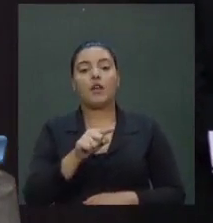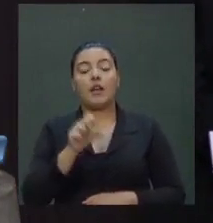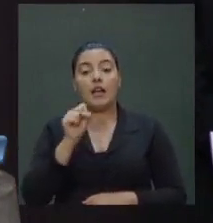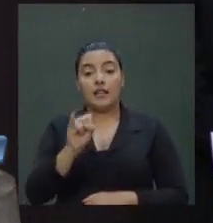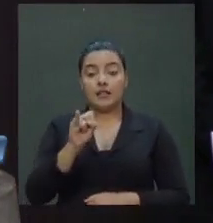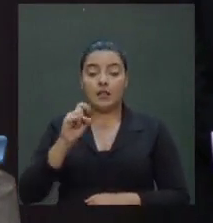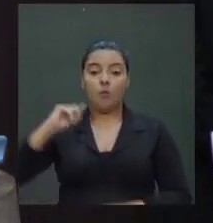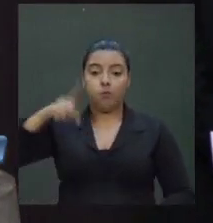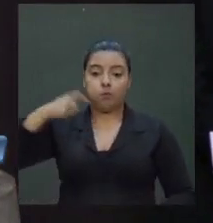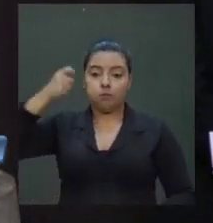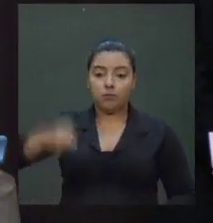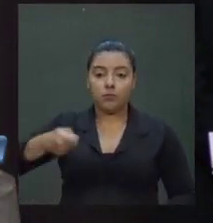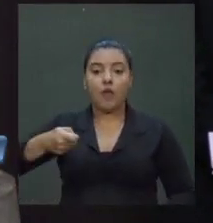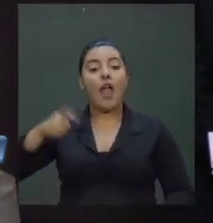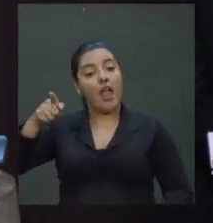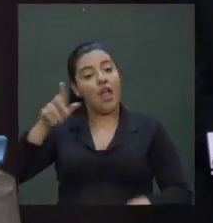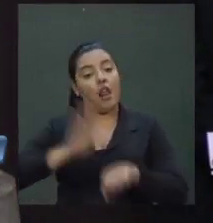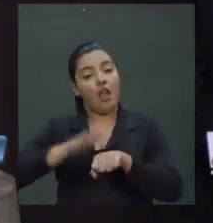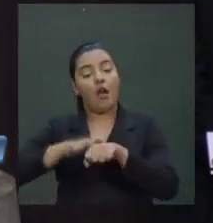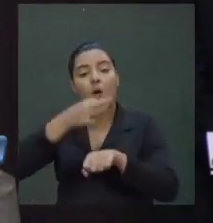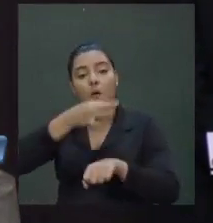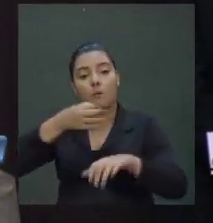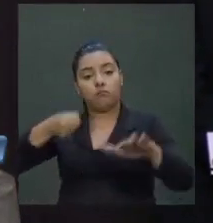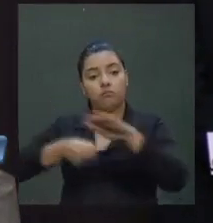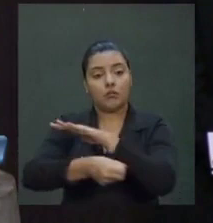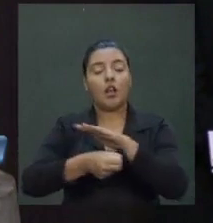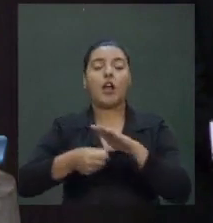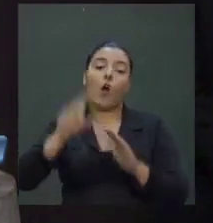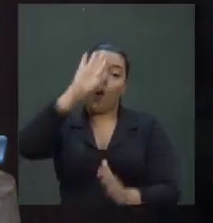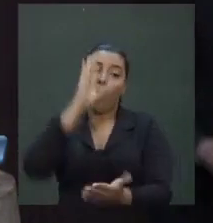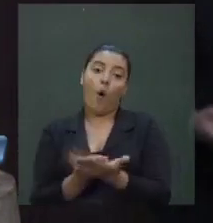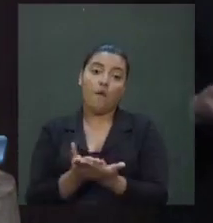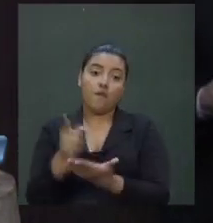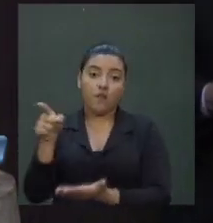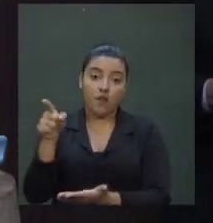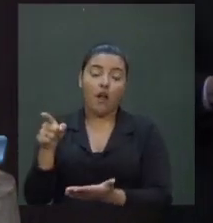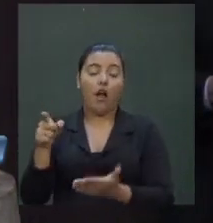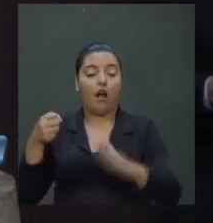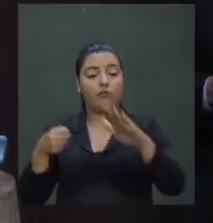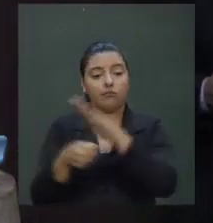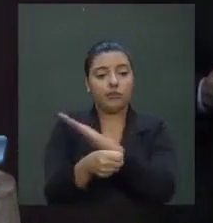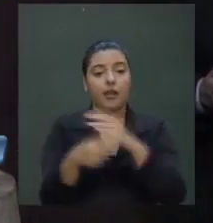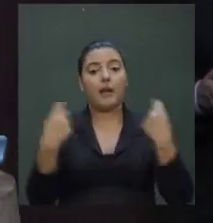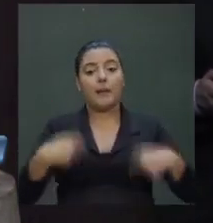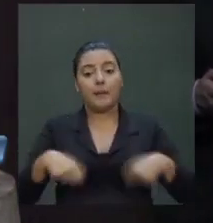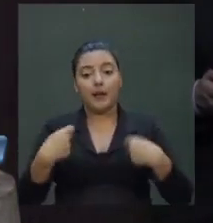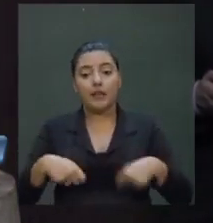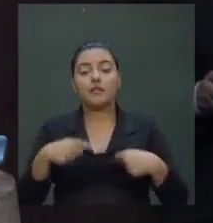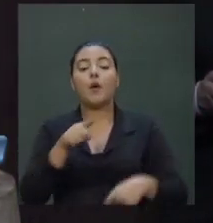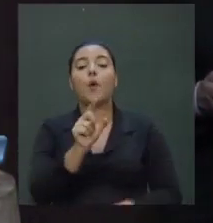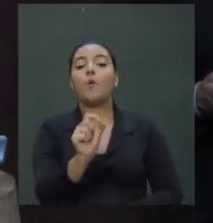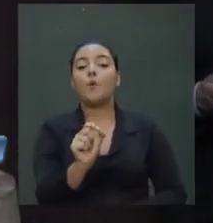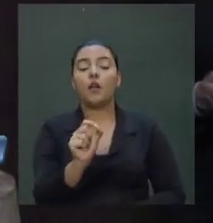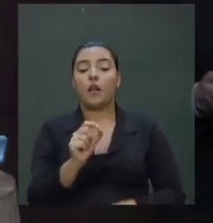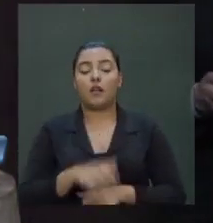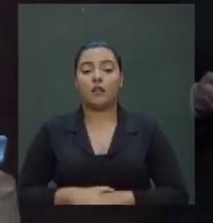magistrado nomeia alguém da sua confiança, devem ser preenchidos tais cargos